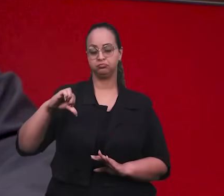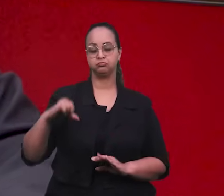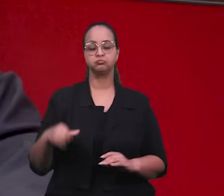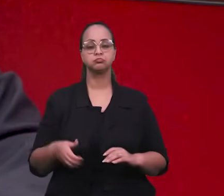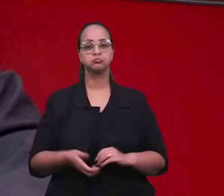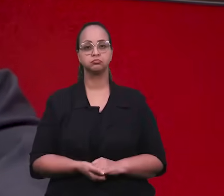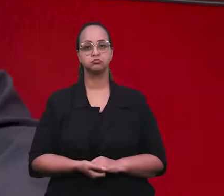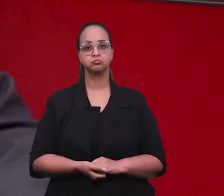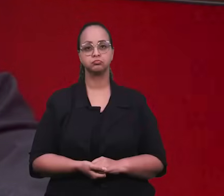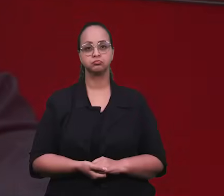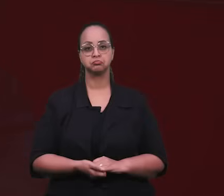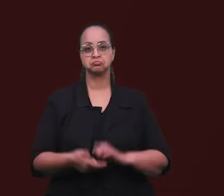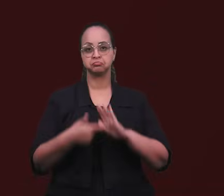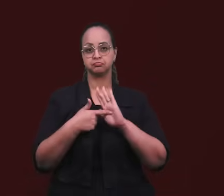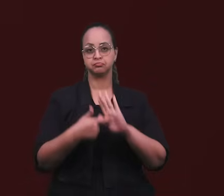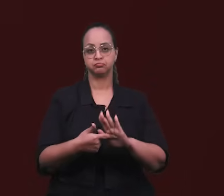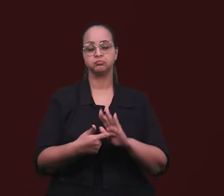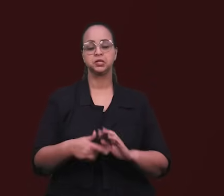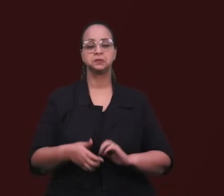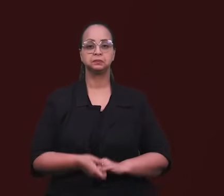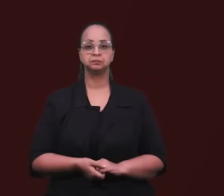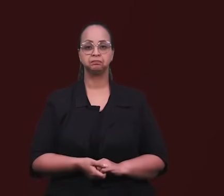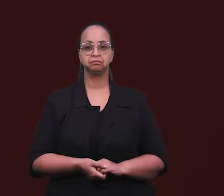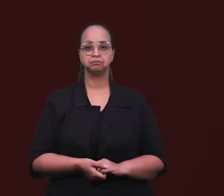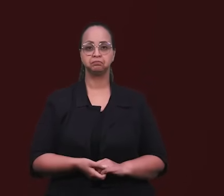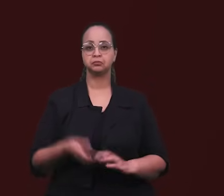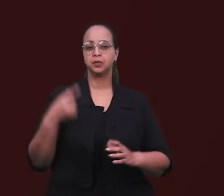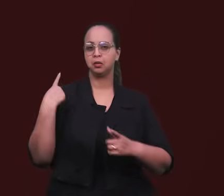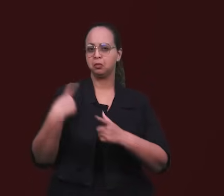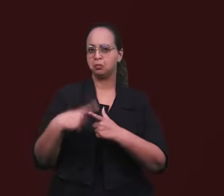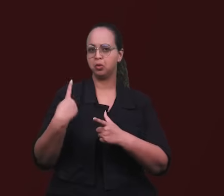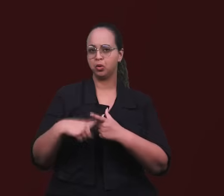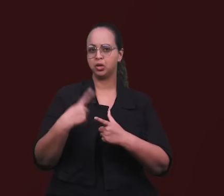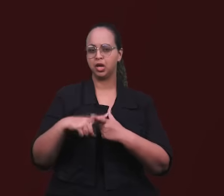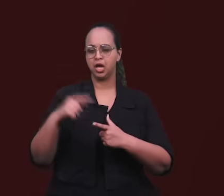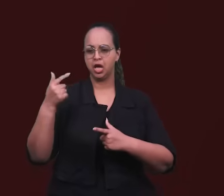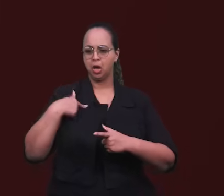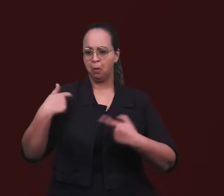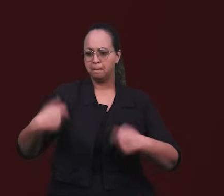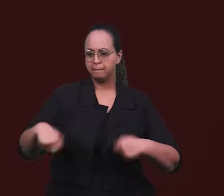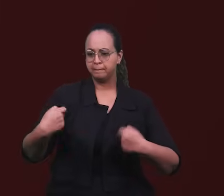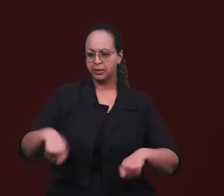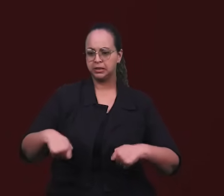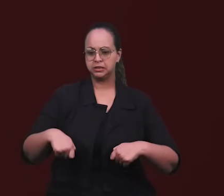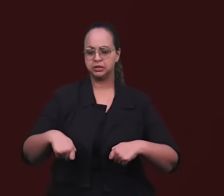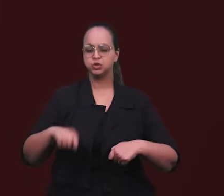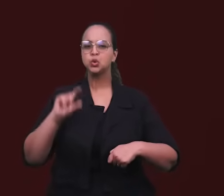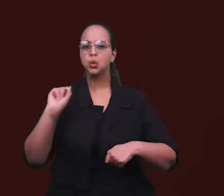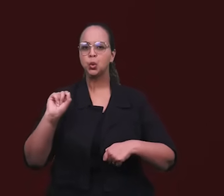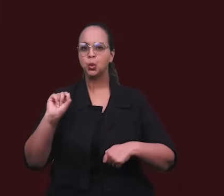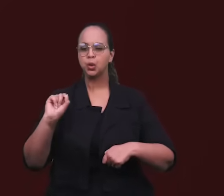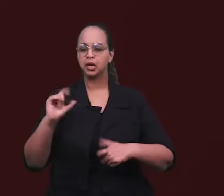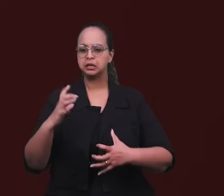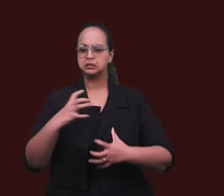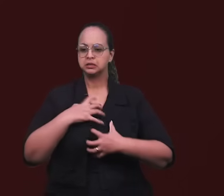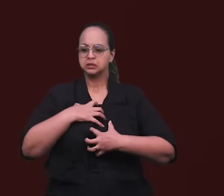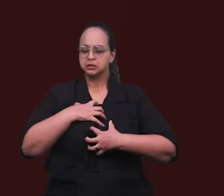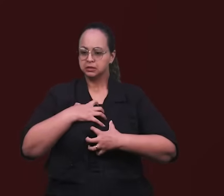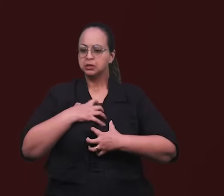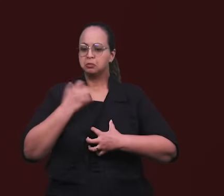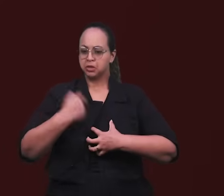9. Nos diz assim: pois o zelo da tua casa me consumiu, ou me